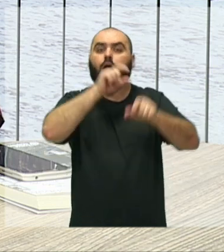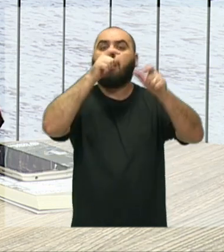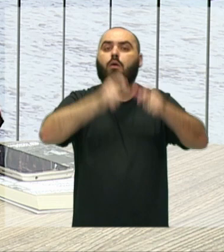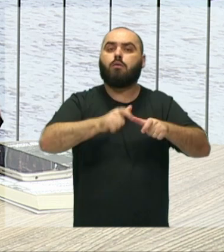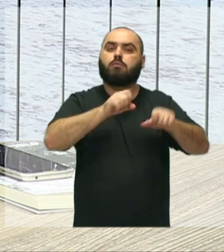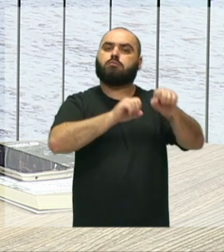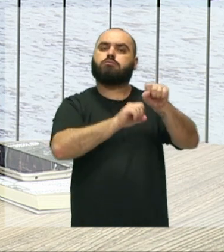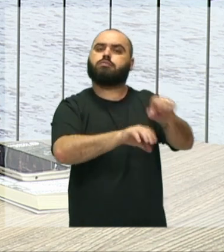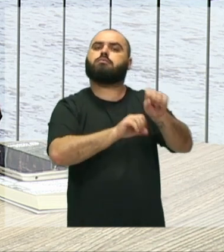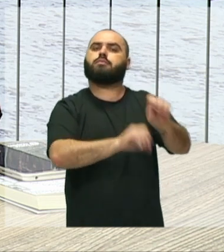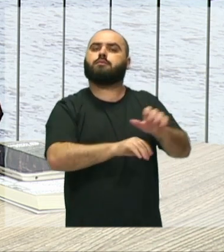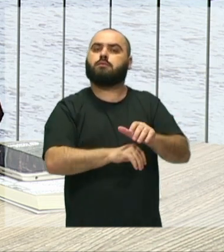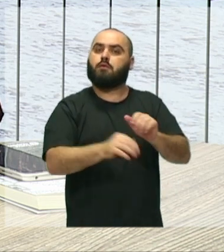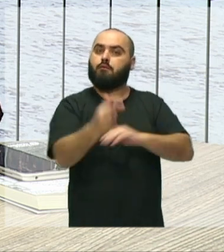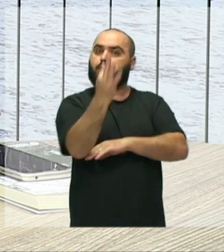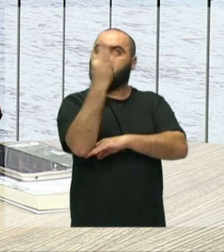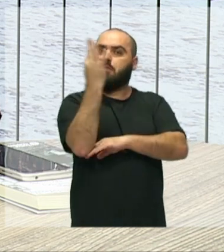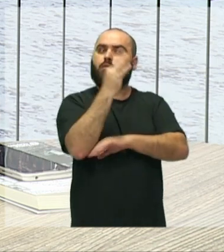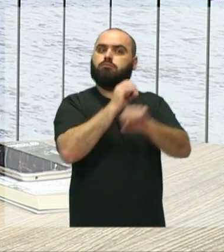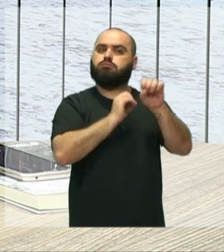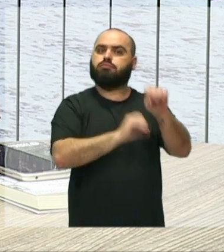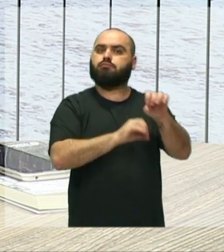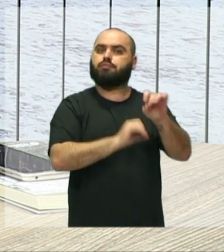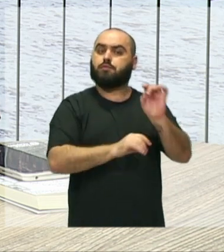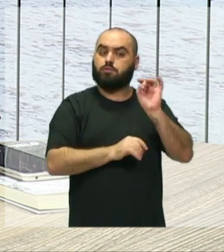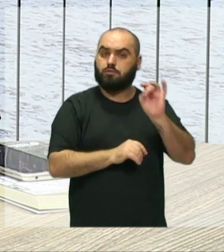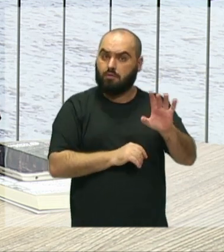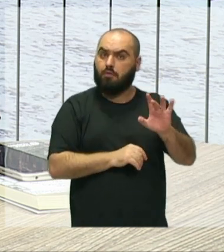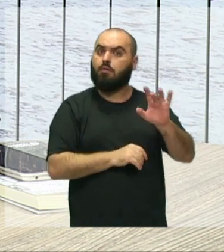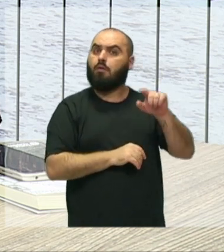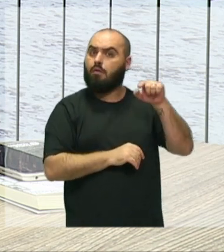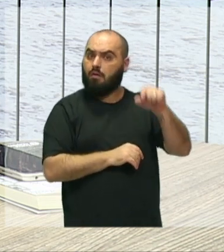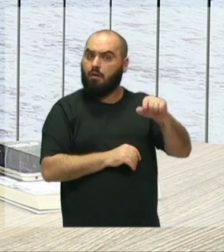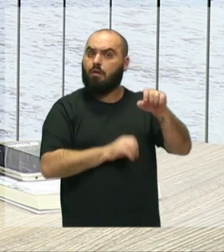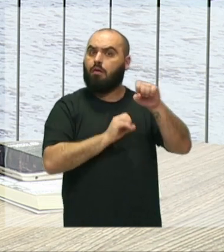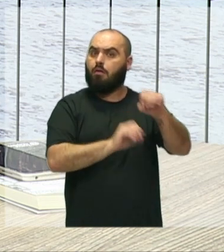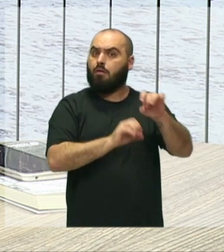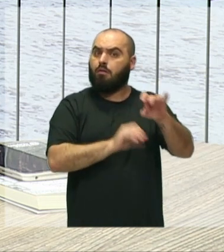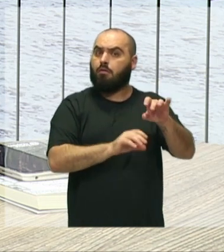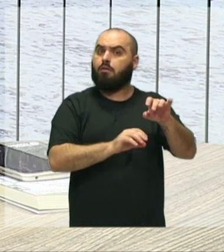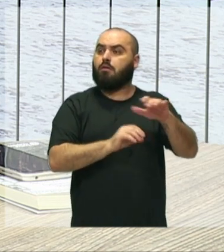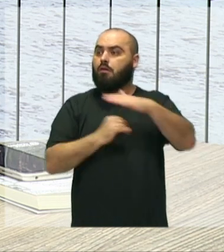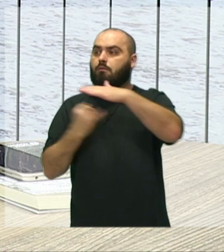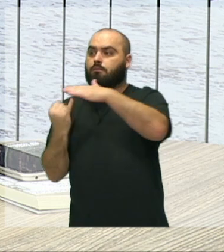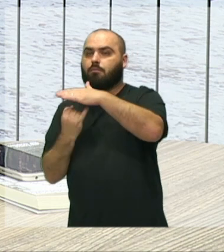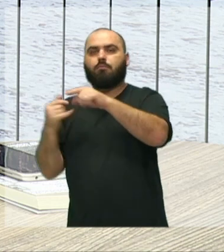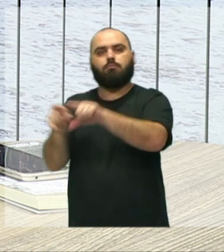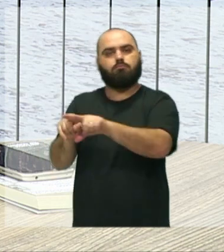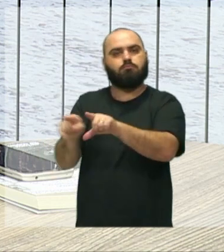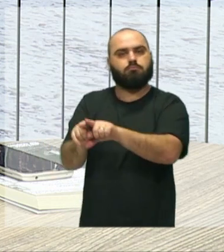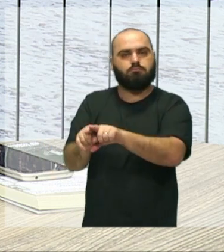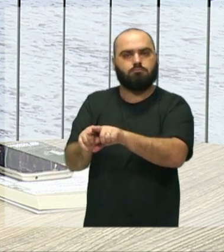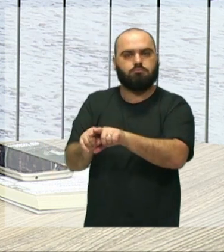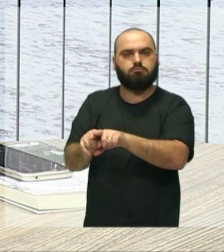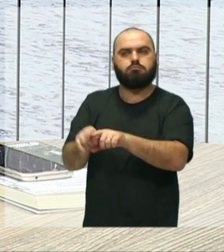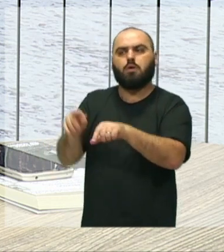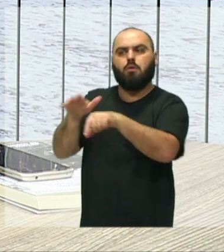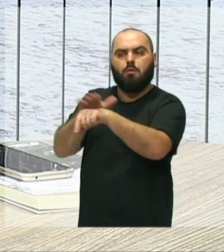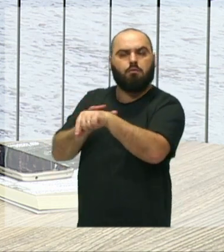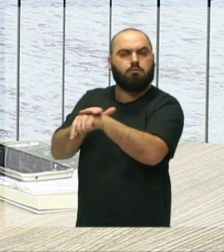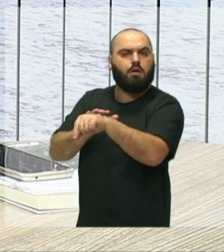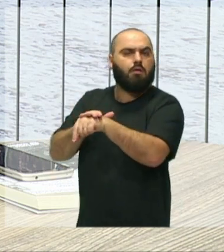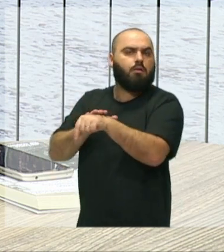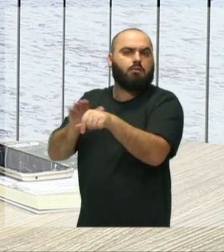A educação formal, mas não só a educação formal, a educação informal também. No conversa de